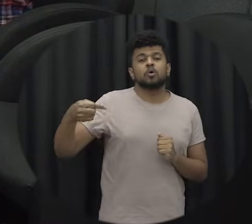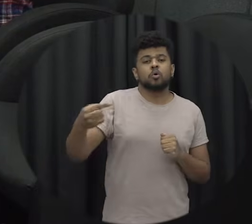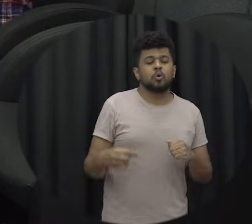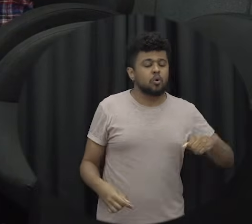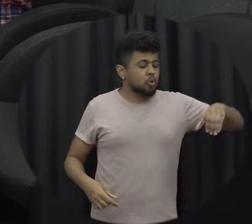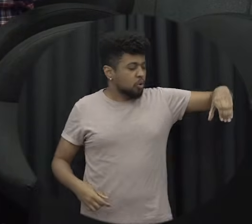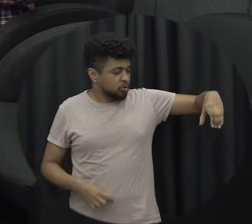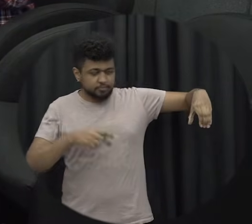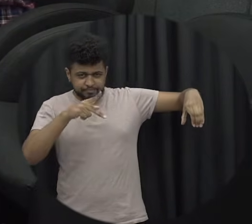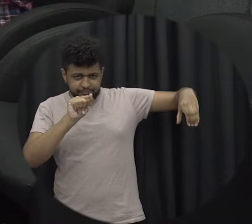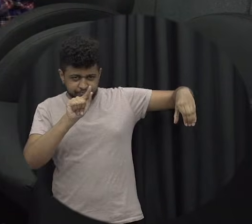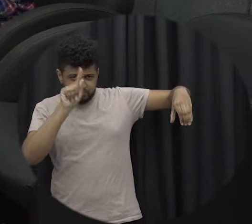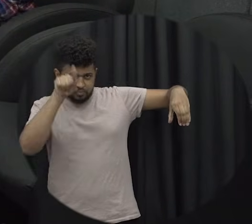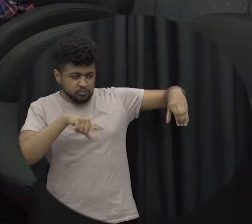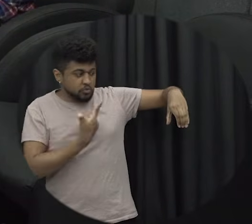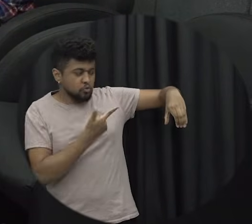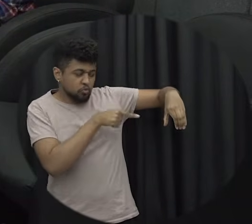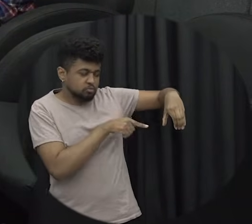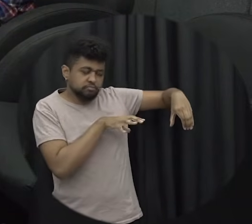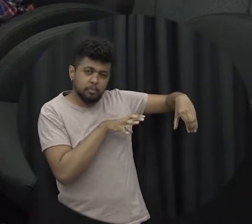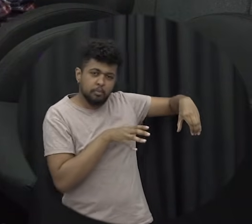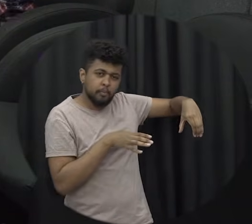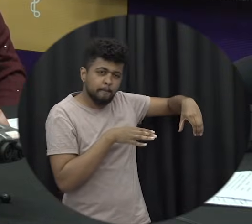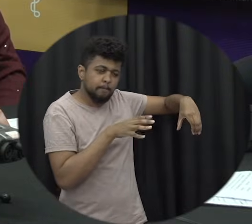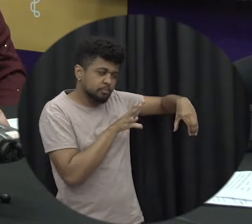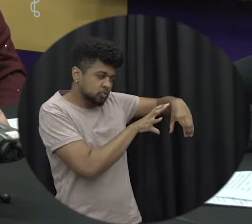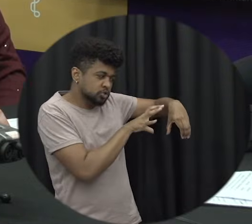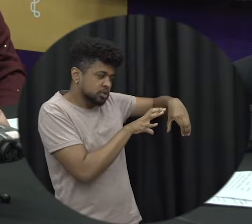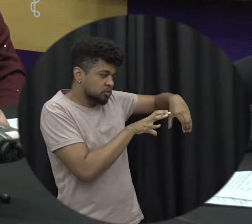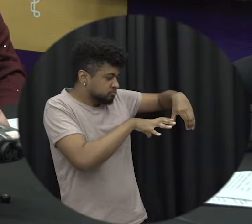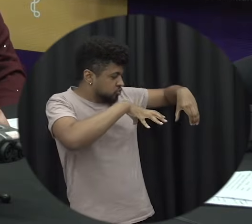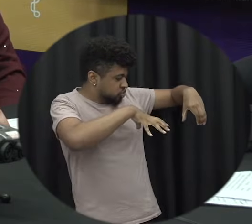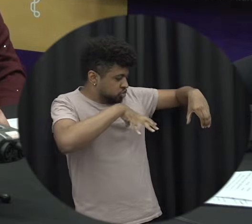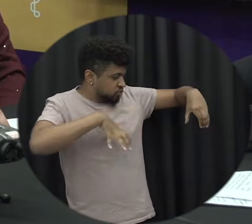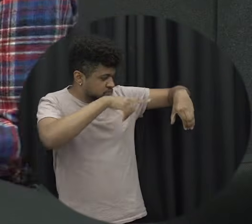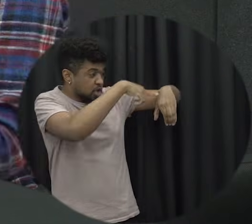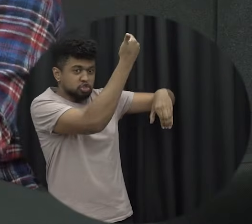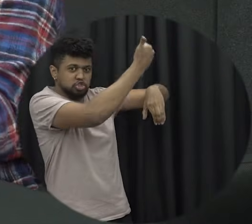posição em relação às outras, mas não necessariamente no centro.